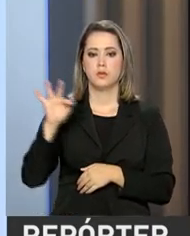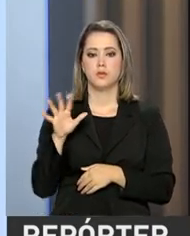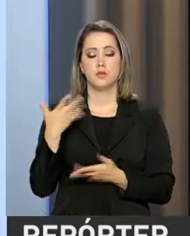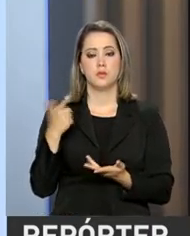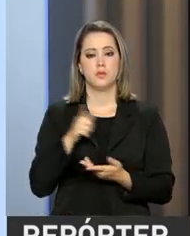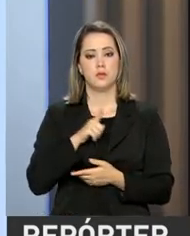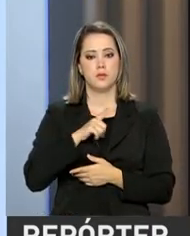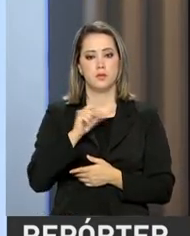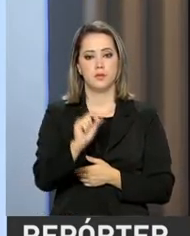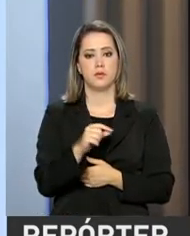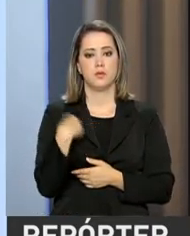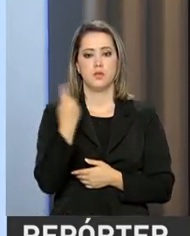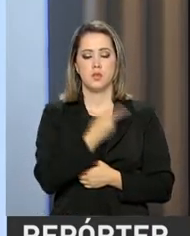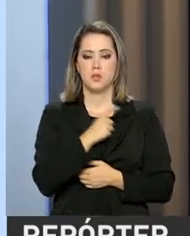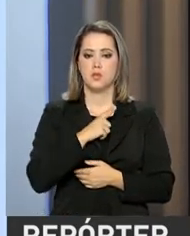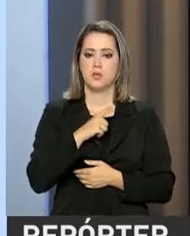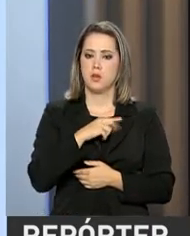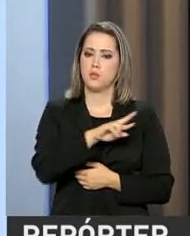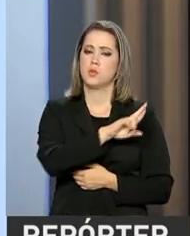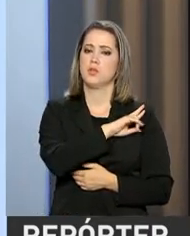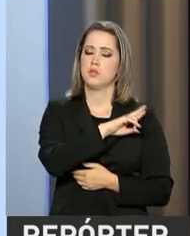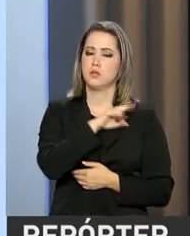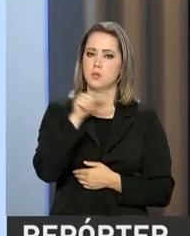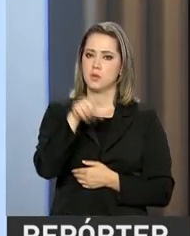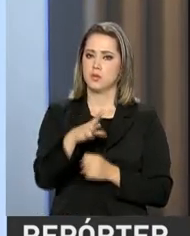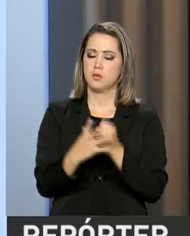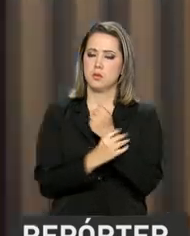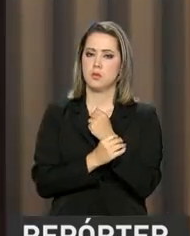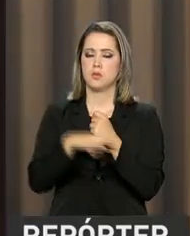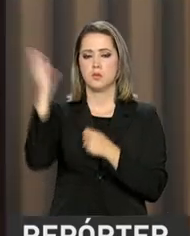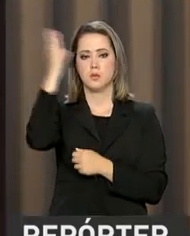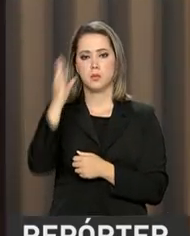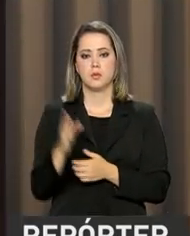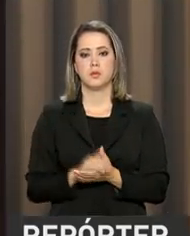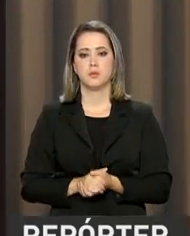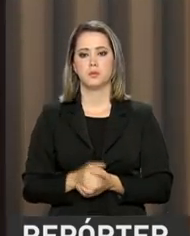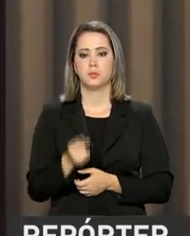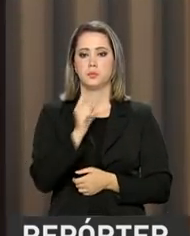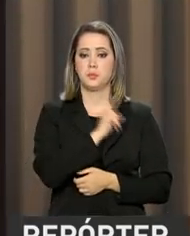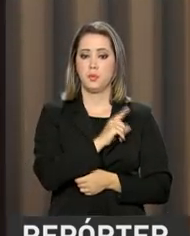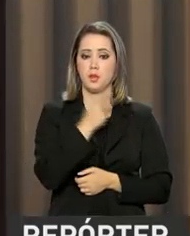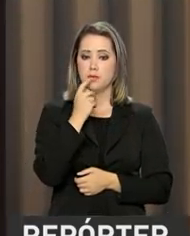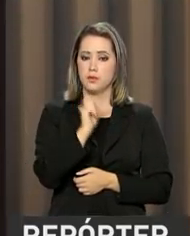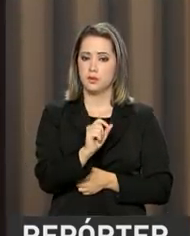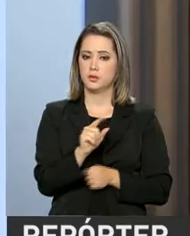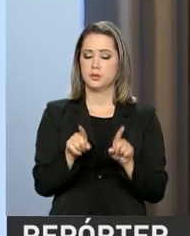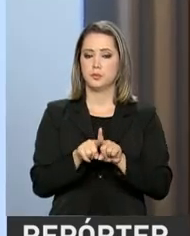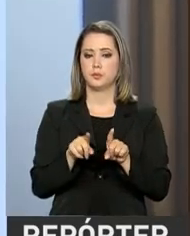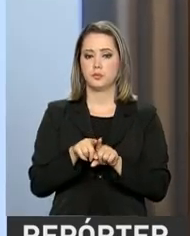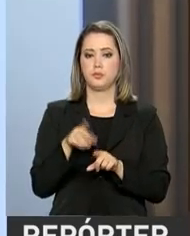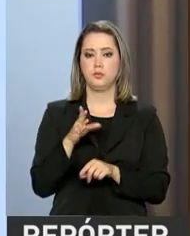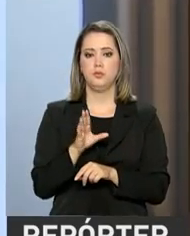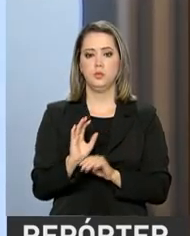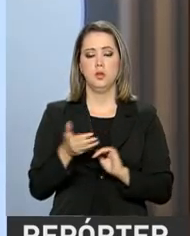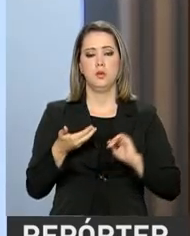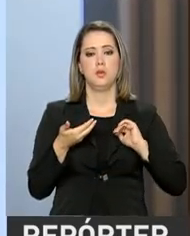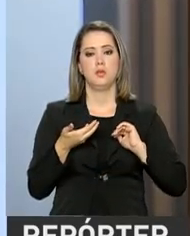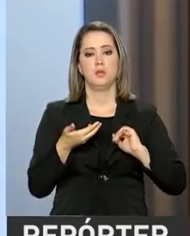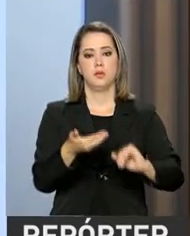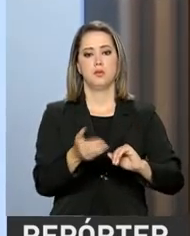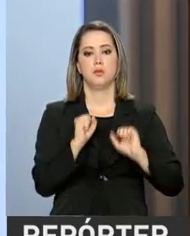responsabilidade de falar: nós temos responsabilidade sobre a segurança do Brasil. O presidente em exercício afirmou também que o Congresso